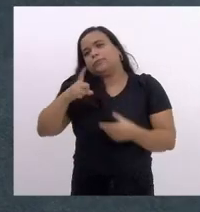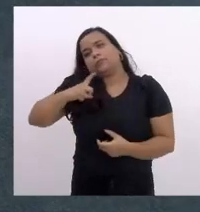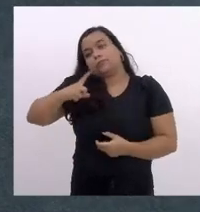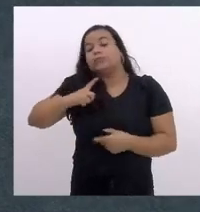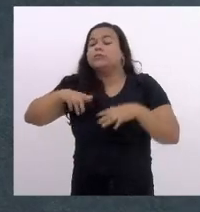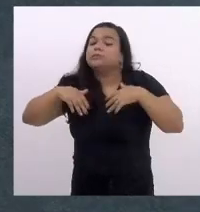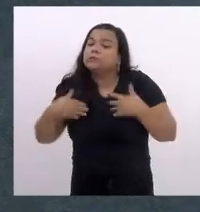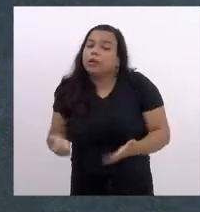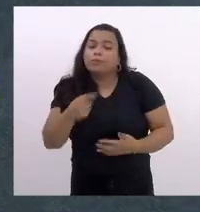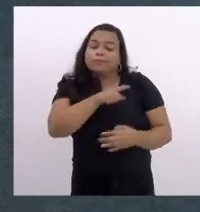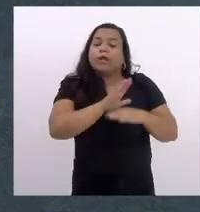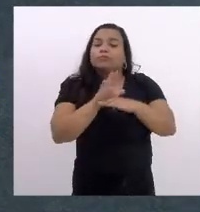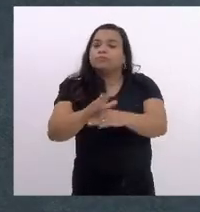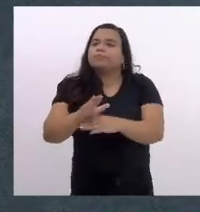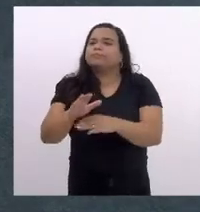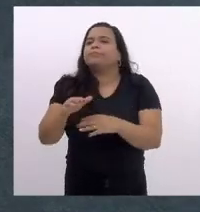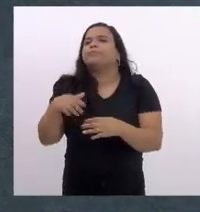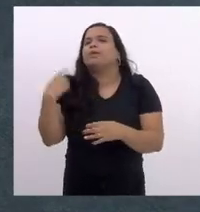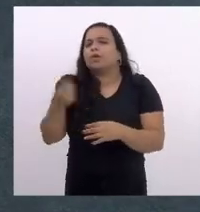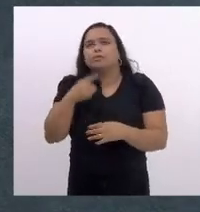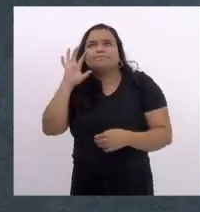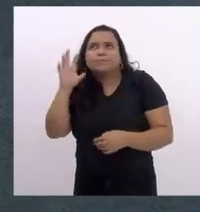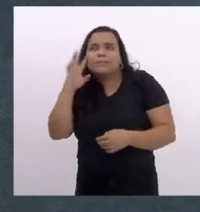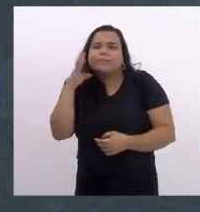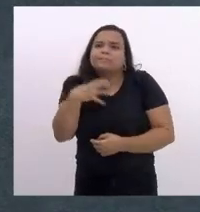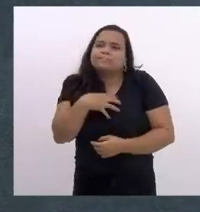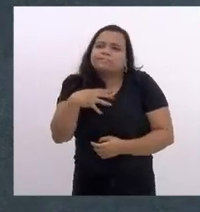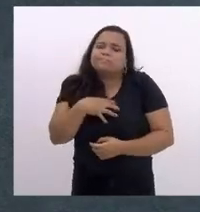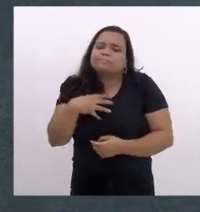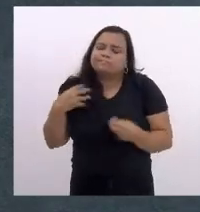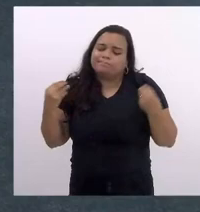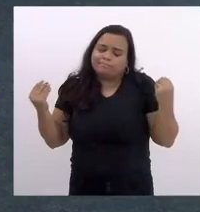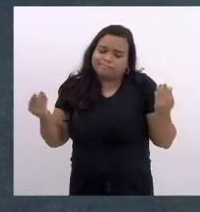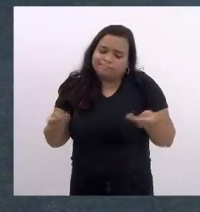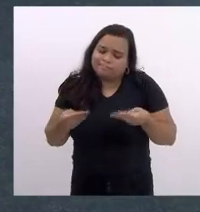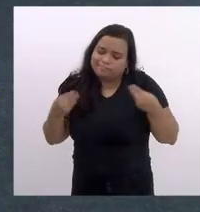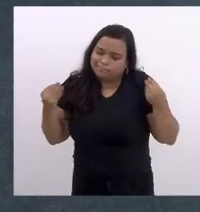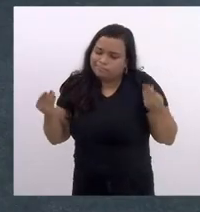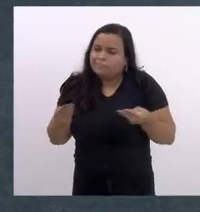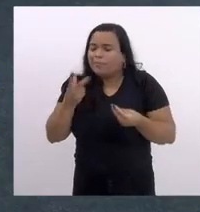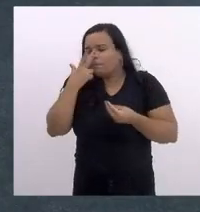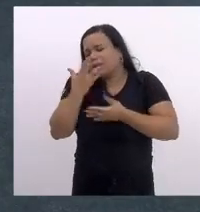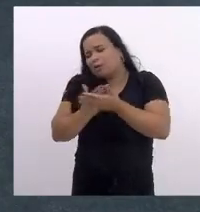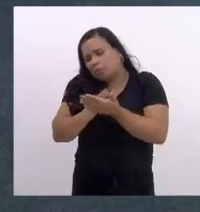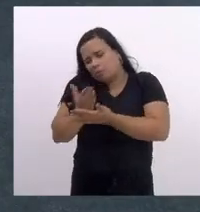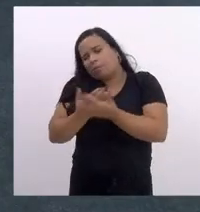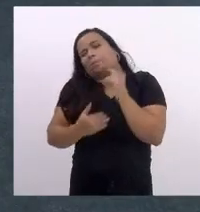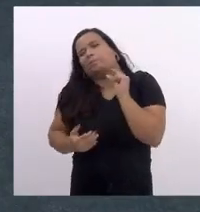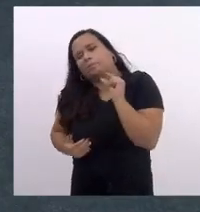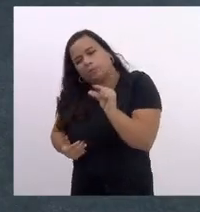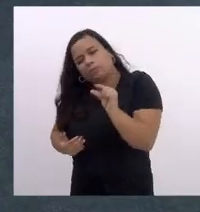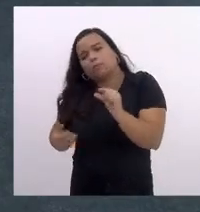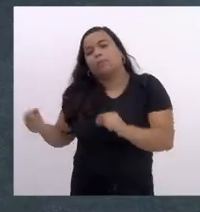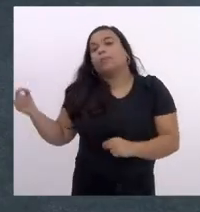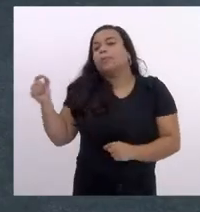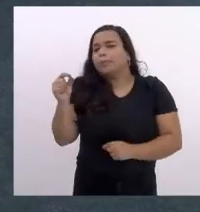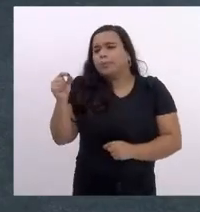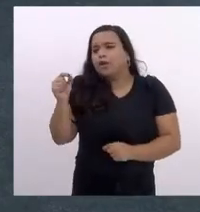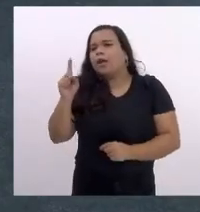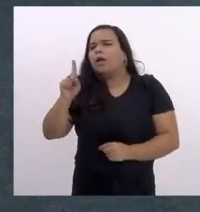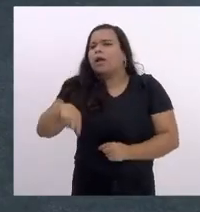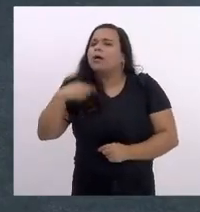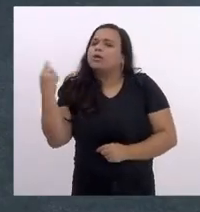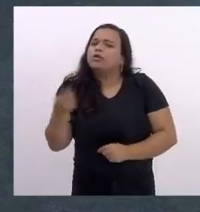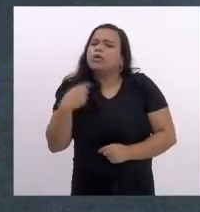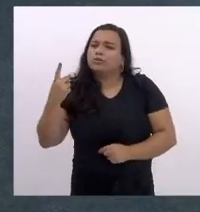sentido, nos causou um certo incômodo de termos